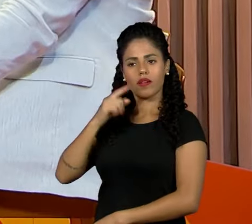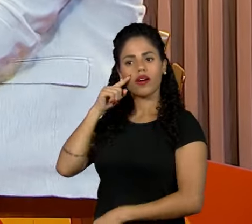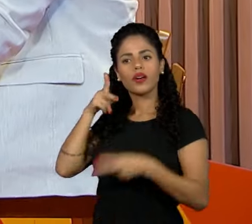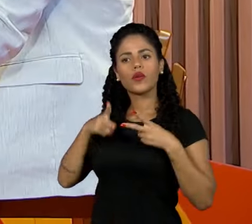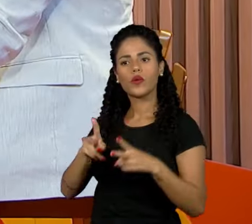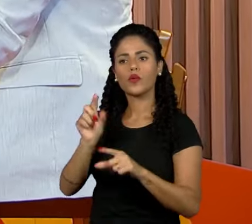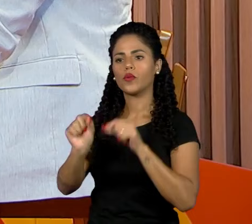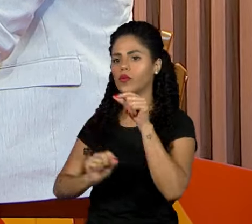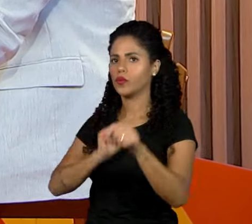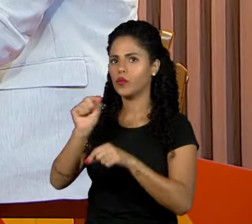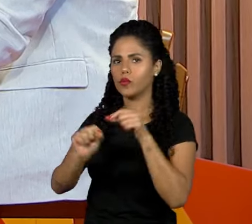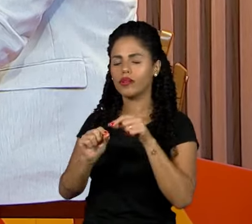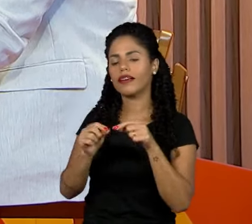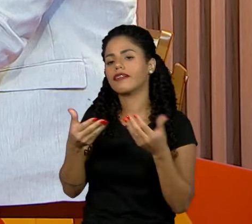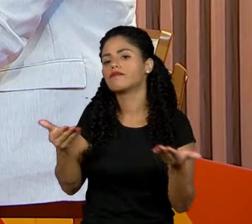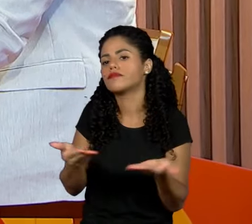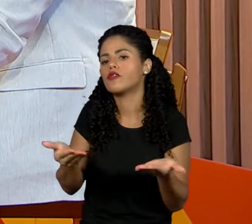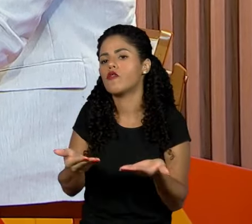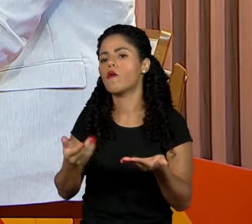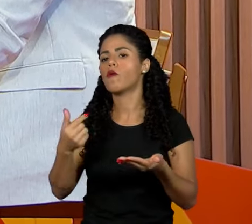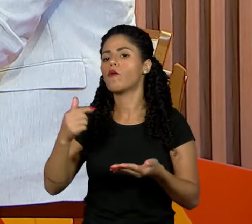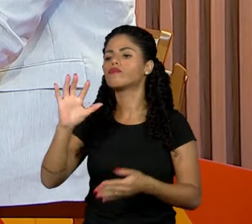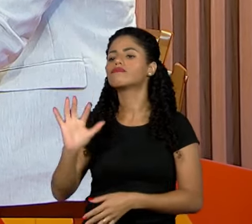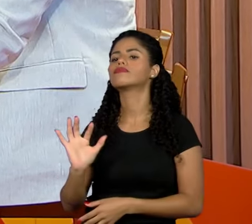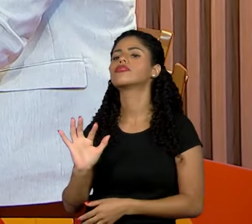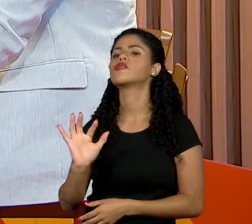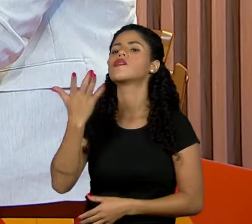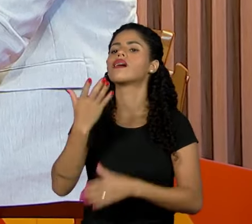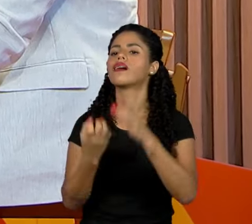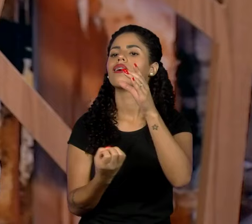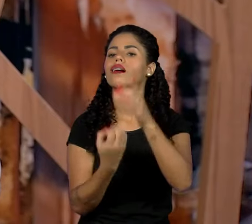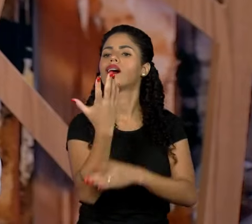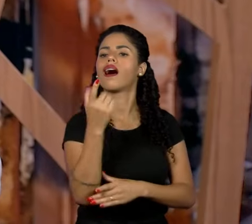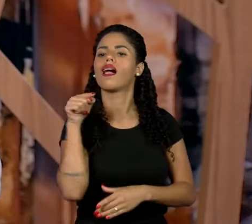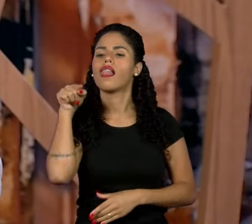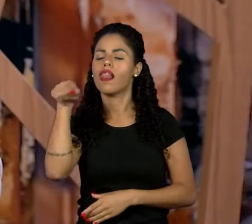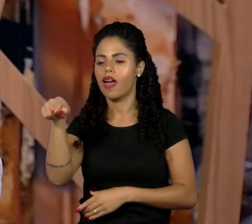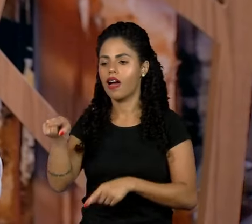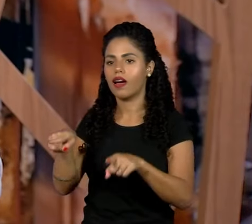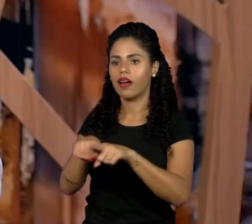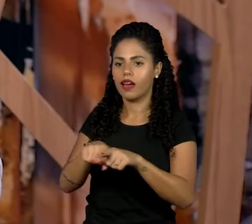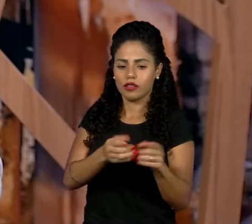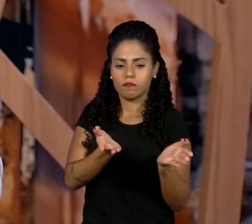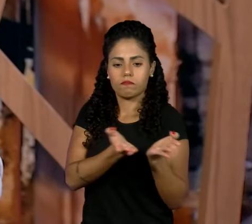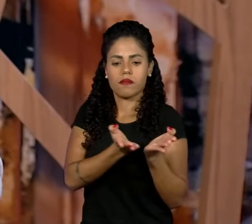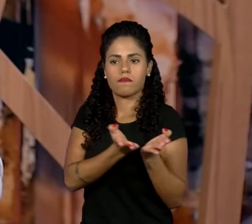pressuposto do seguinte, Cris, como que surge o cristianismo